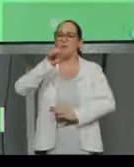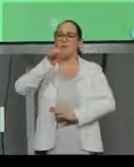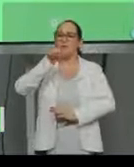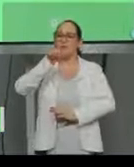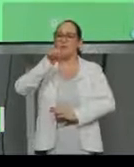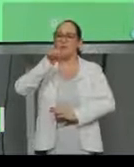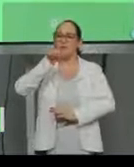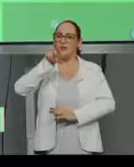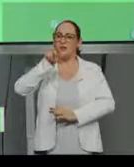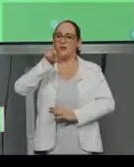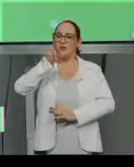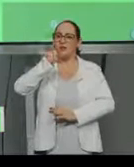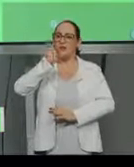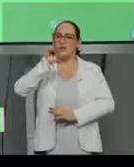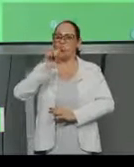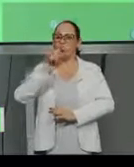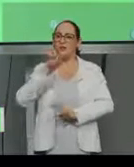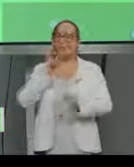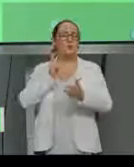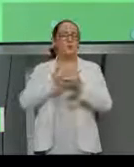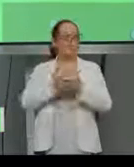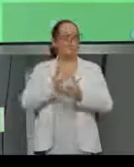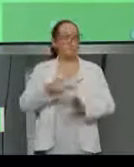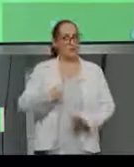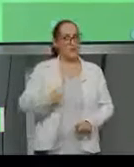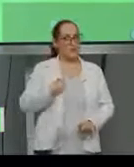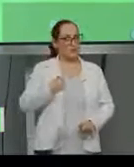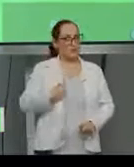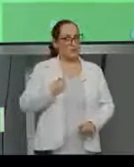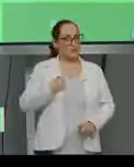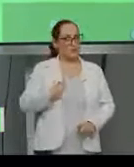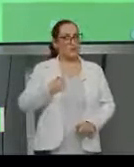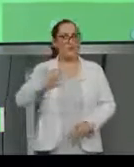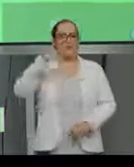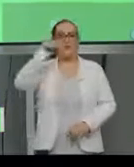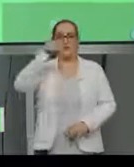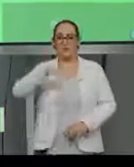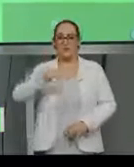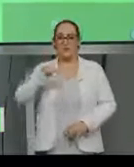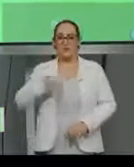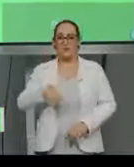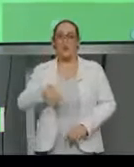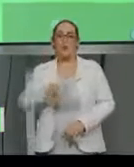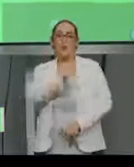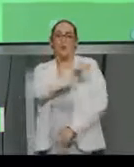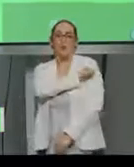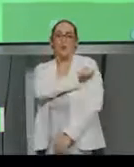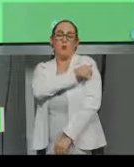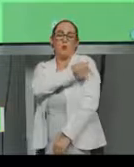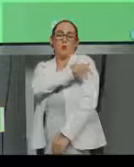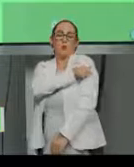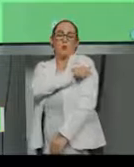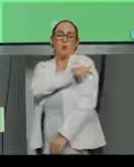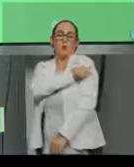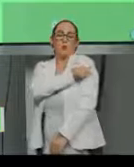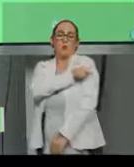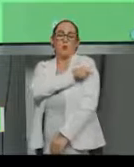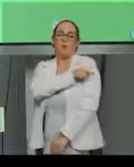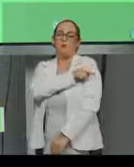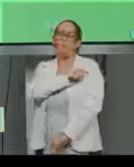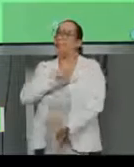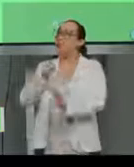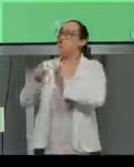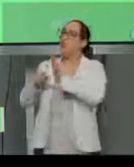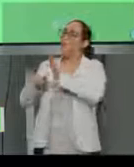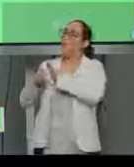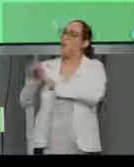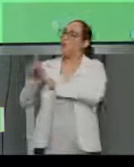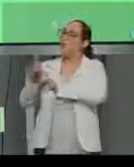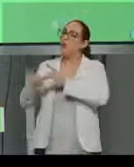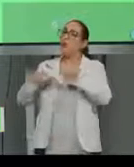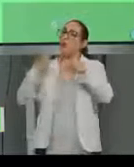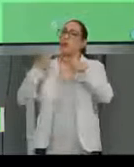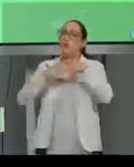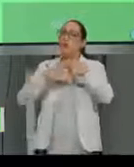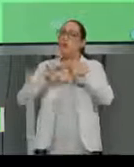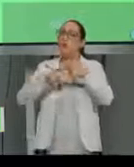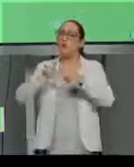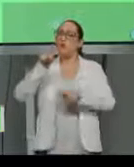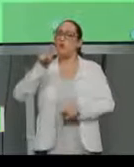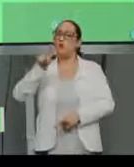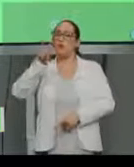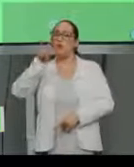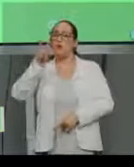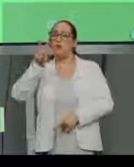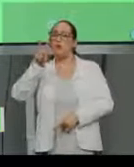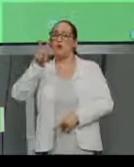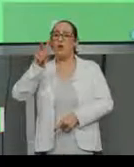Luiz Fernando sempre participa aqui do Tira Dúvidas com a gente. Ele é estudante do 7º ano. Ele quer saber por que Getúlio Vargas governou